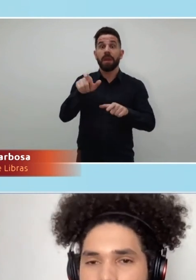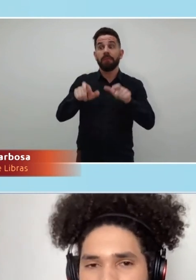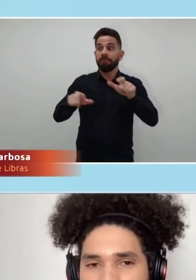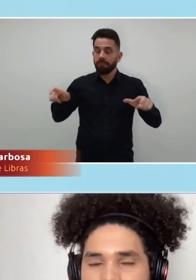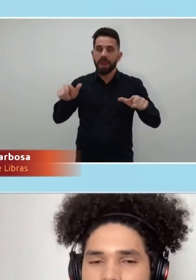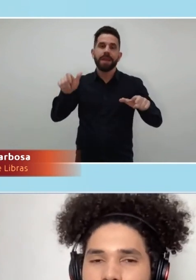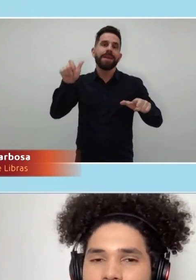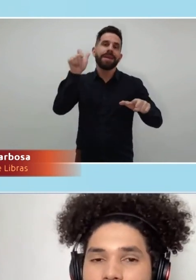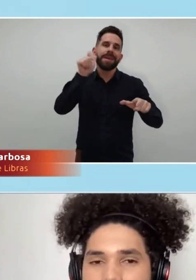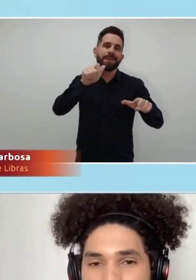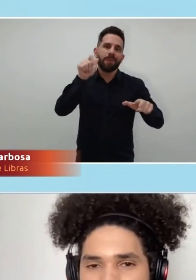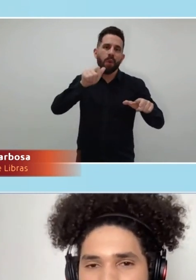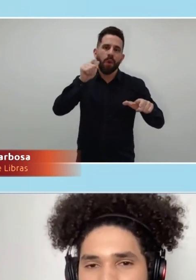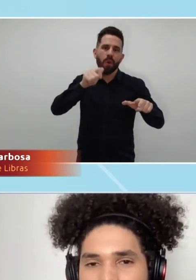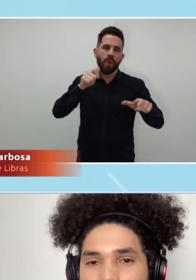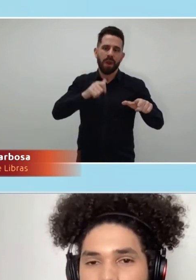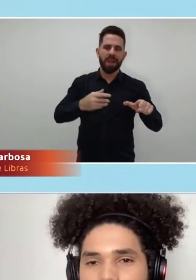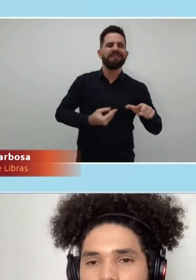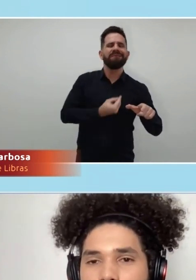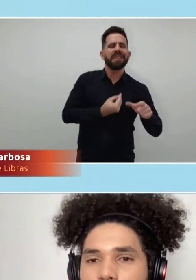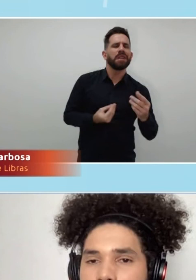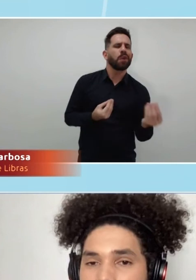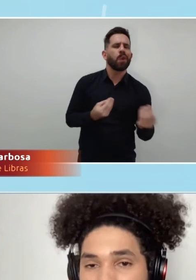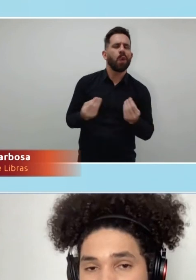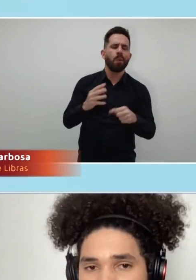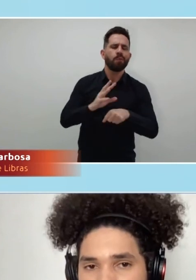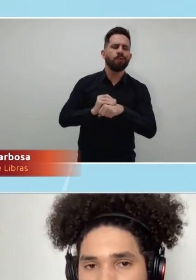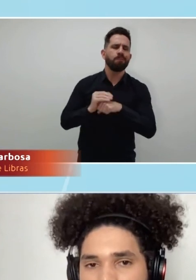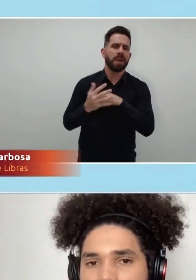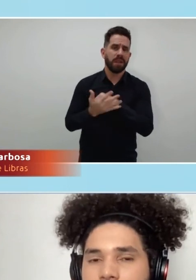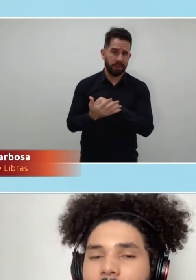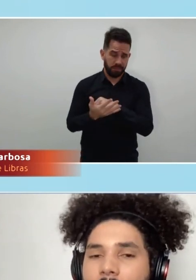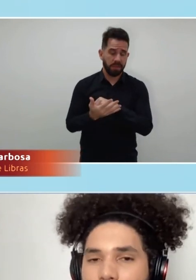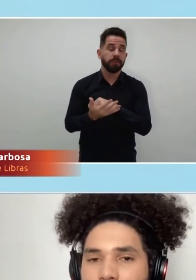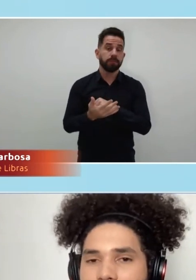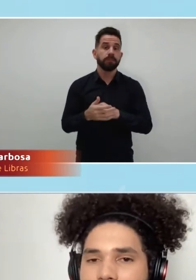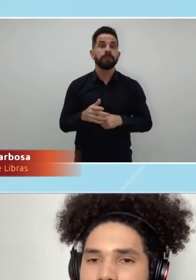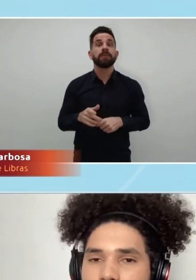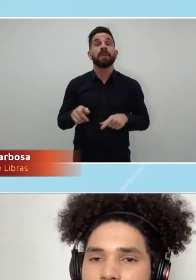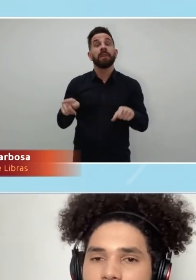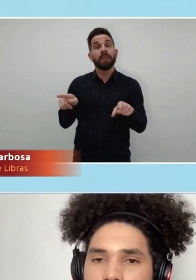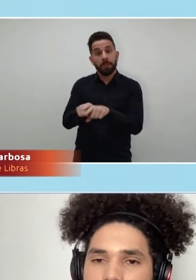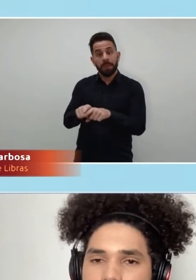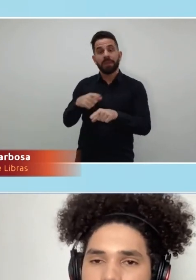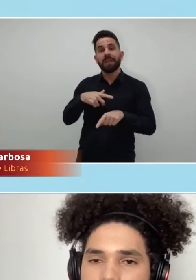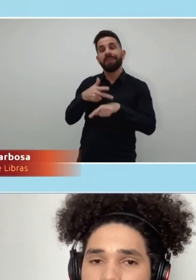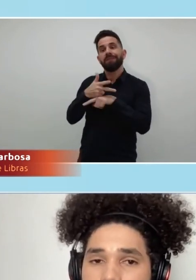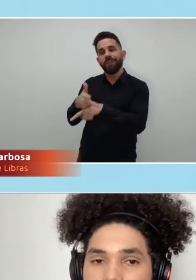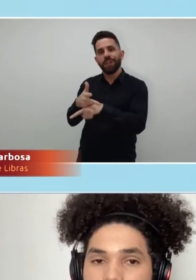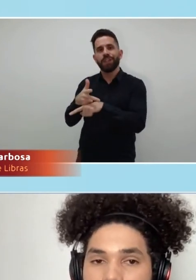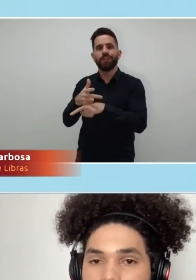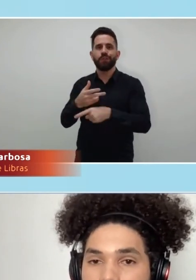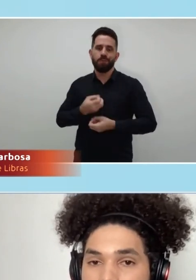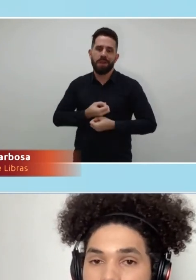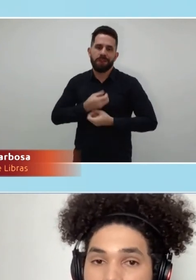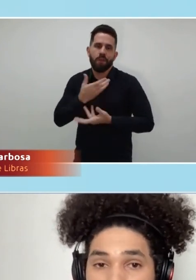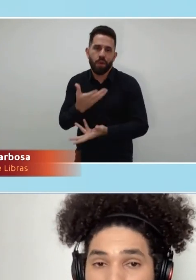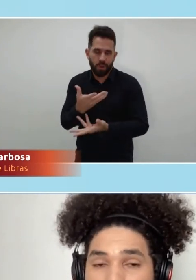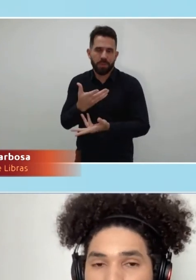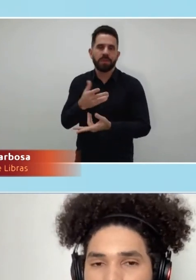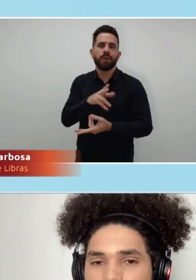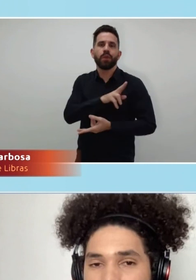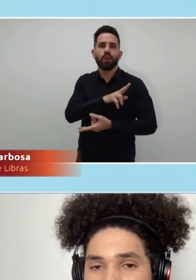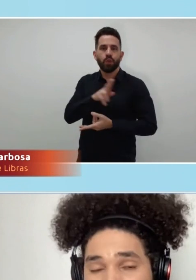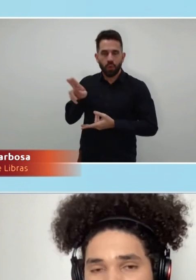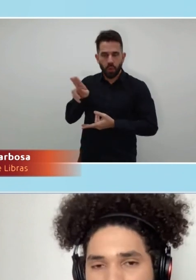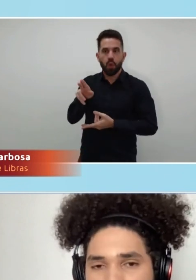durante a pandemia. A mostra também conta com a vídeo performance Caminhar sobre Feminicídio. E o